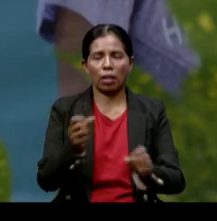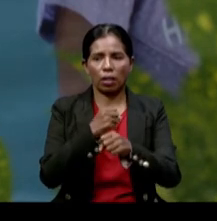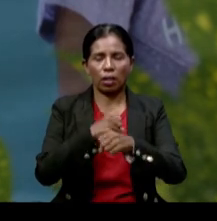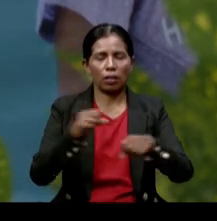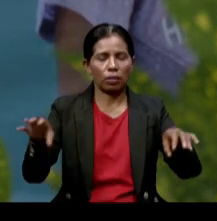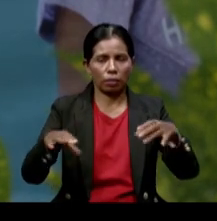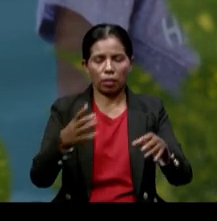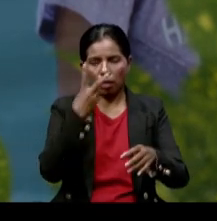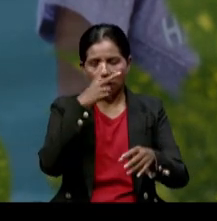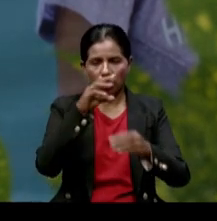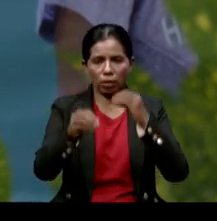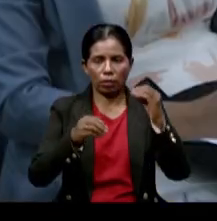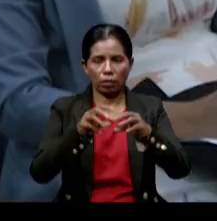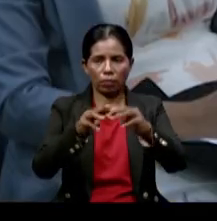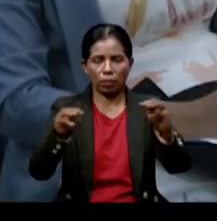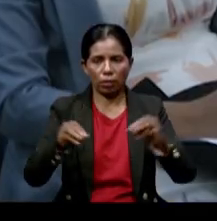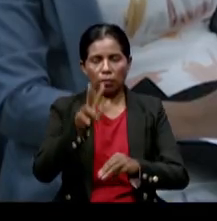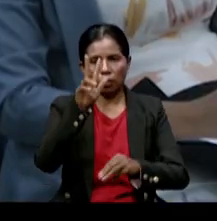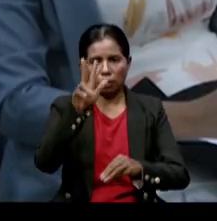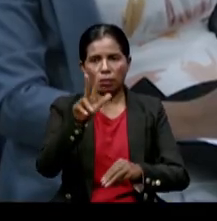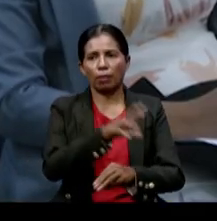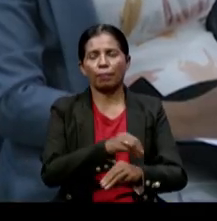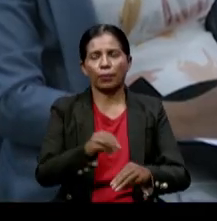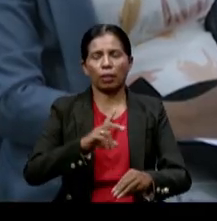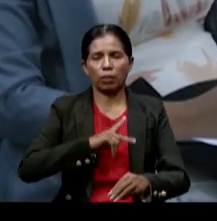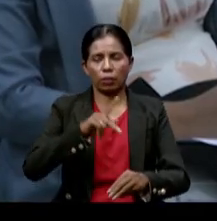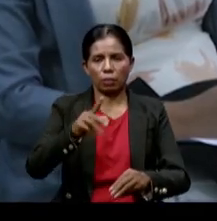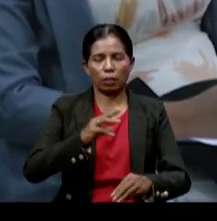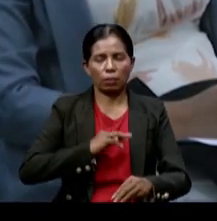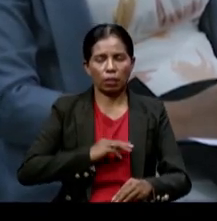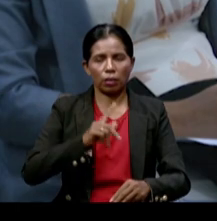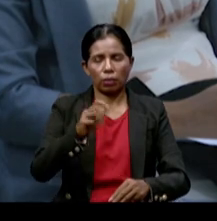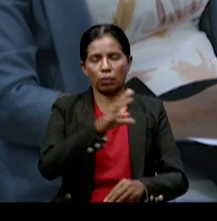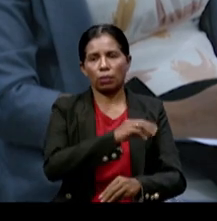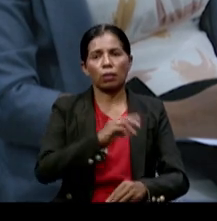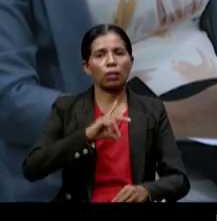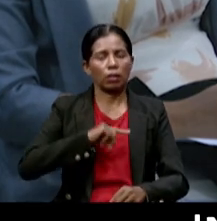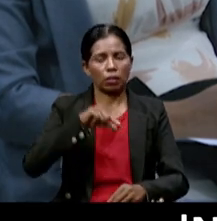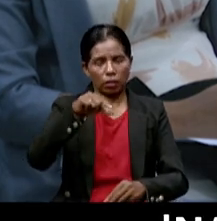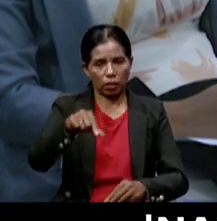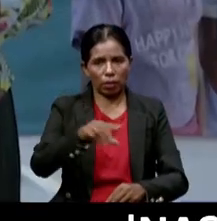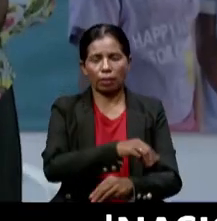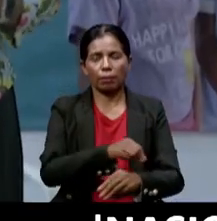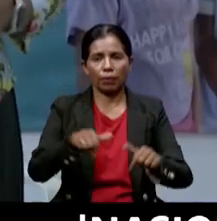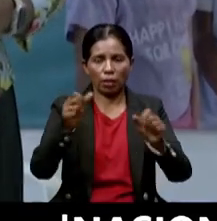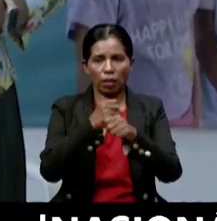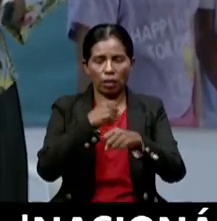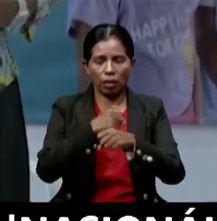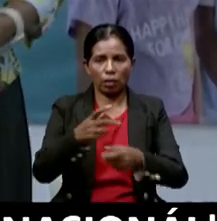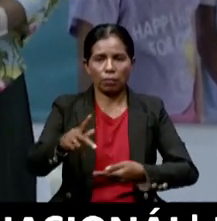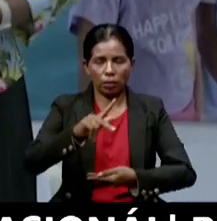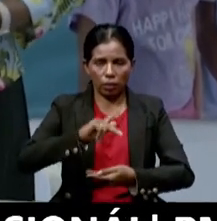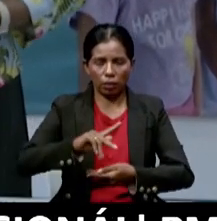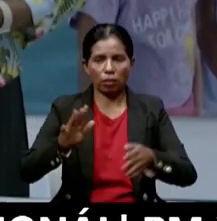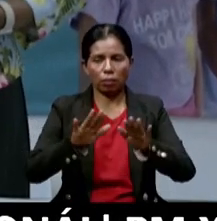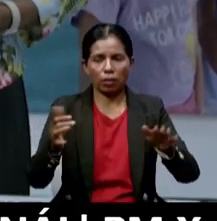serviço operacional e a município tolu makanesan lau tema na tutu no likisa. Enquanto Chalfan Timor-Leste halau proteção balabarik